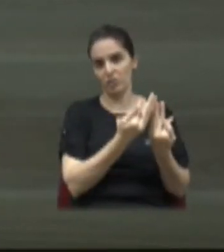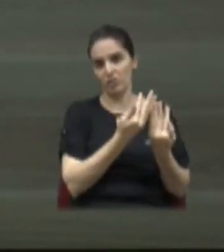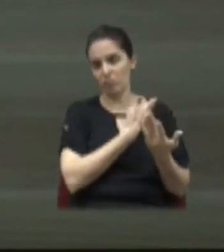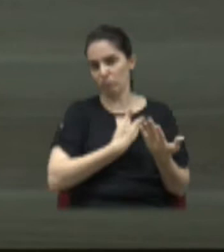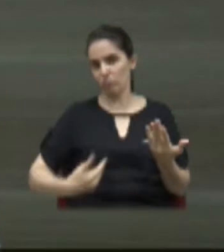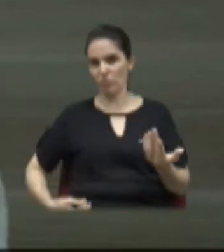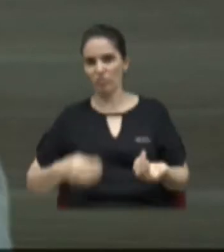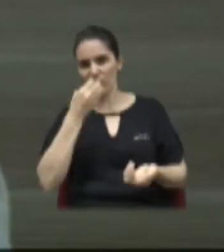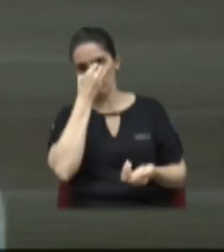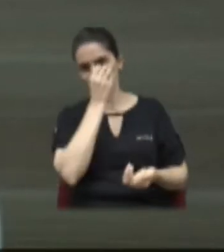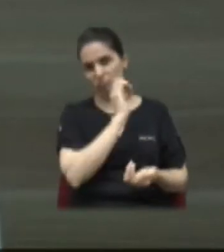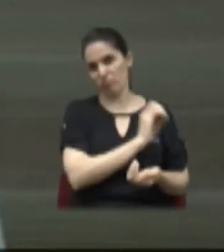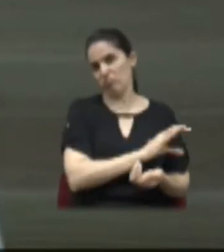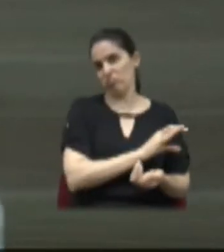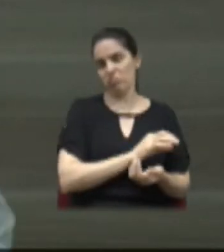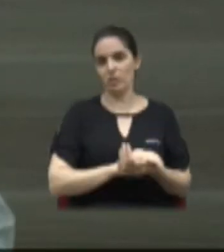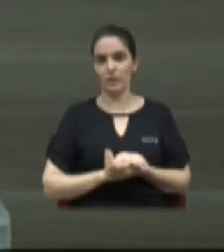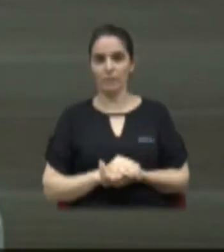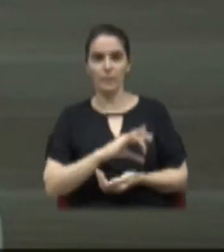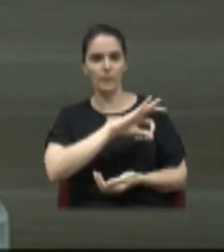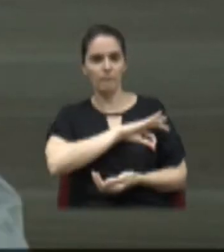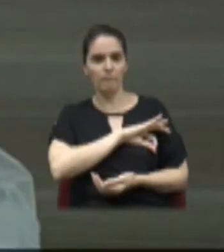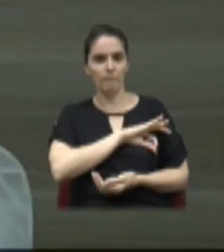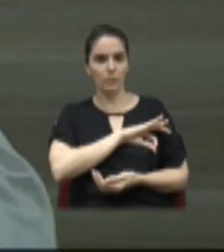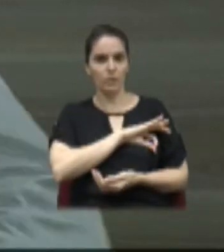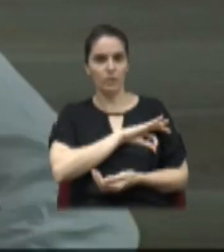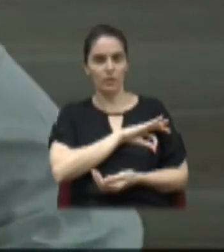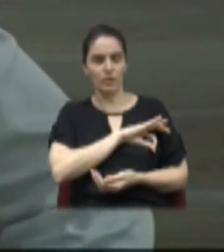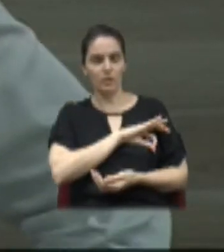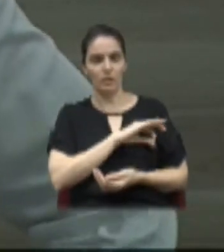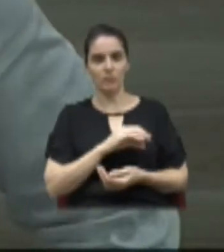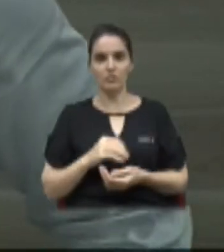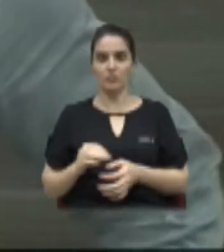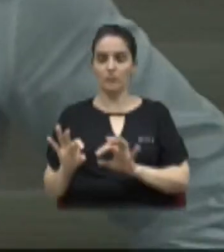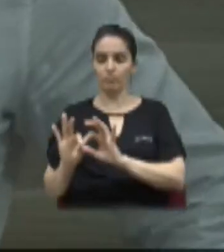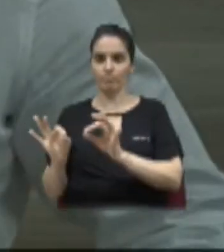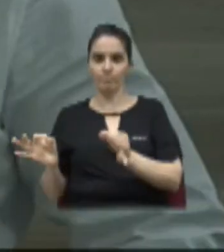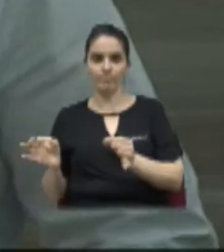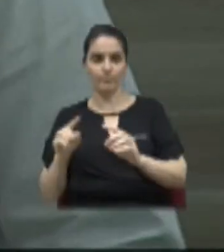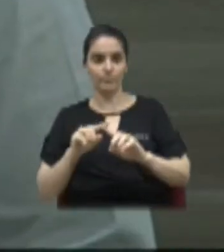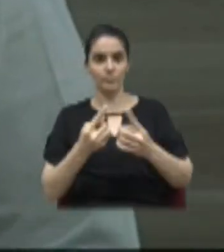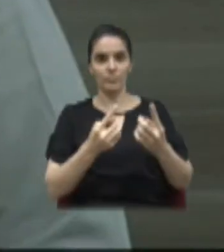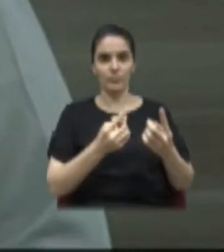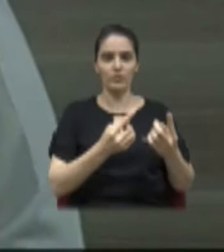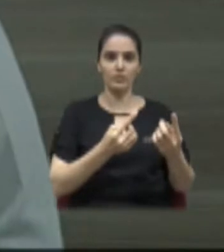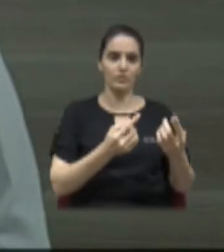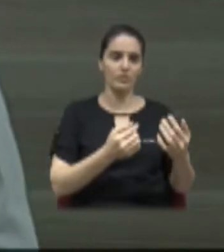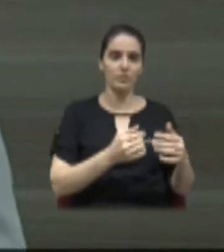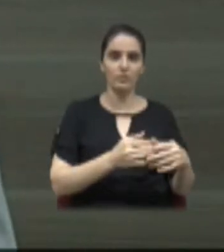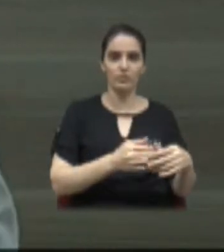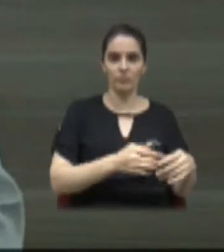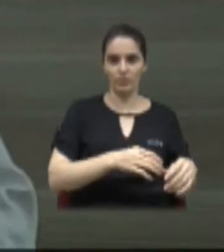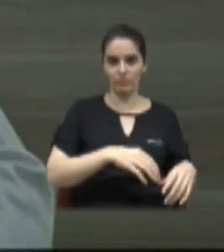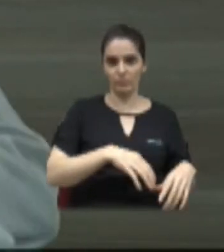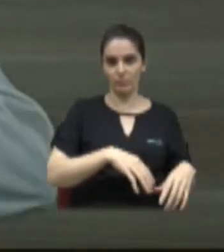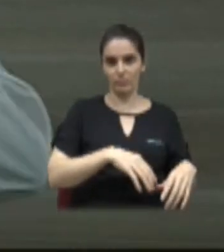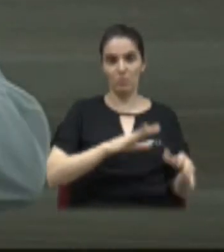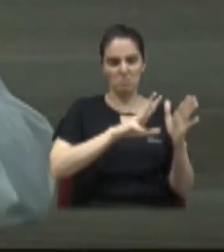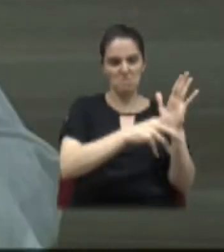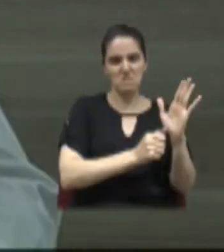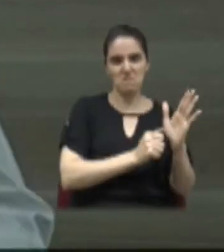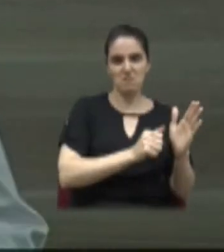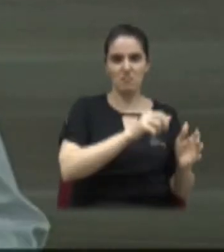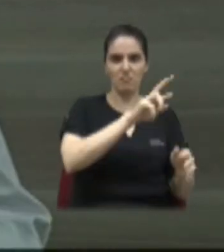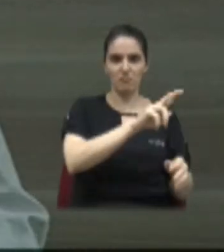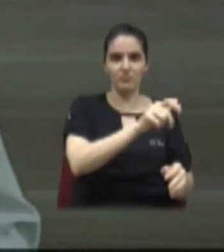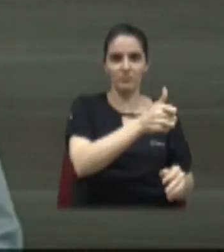policial enfrentou o vagabundo com a R-15, às vezes tinha um 38, uma PT-380, e é mais